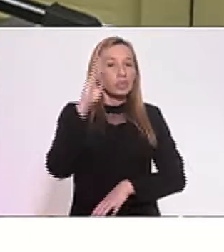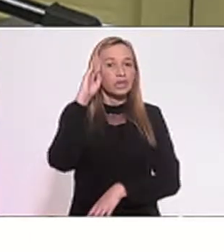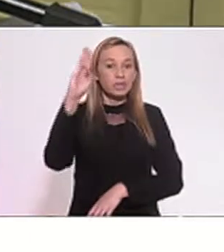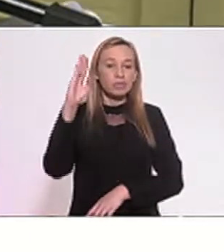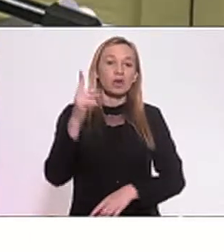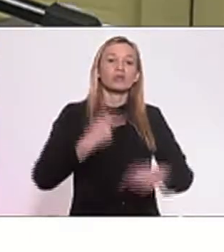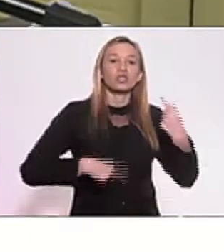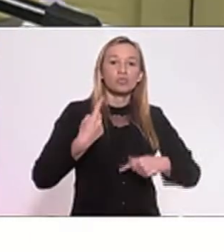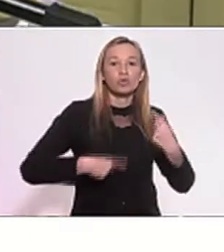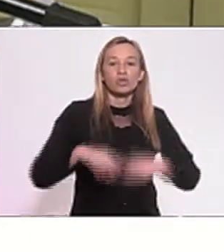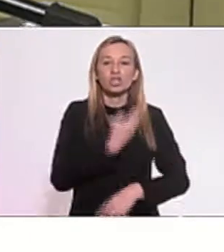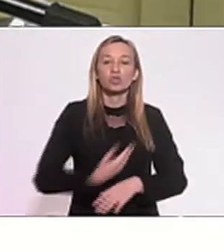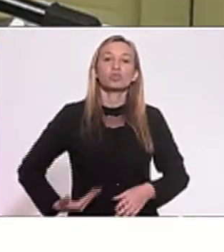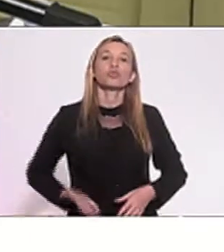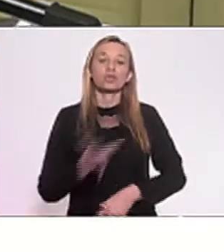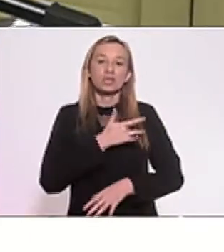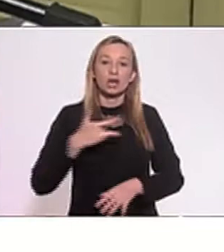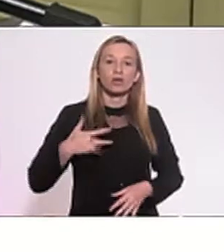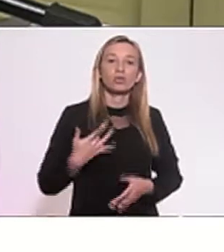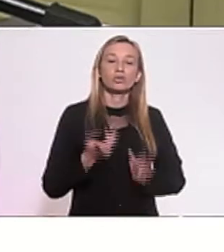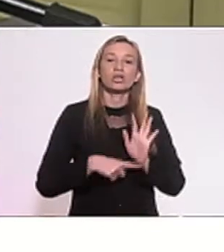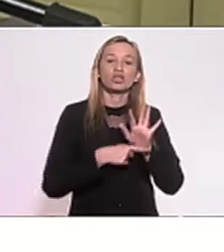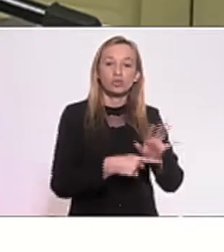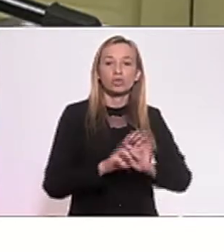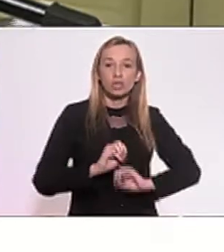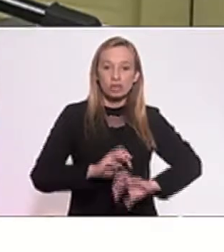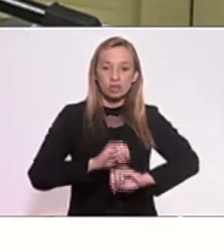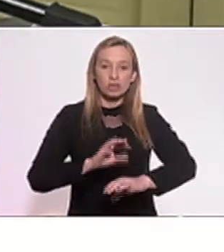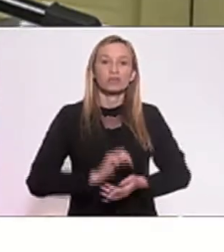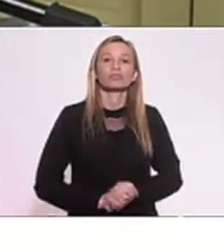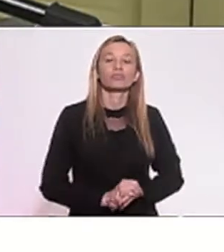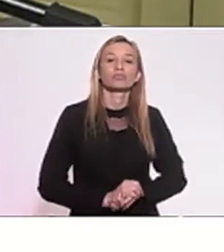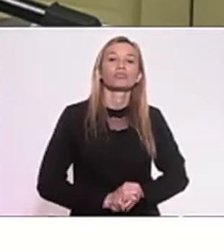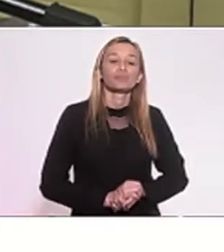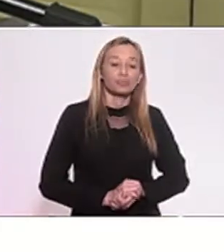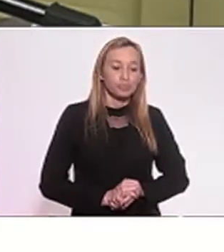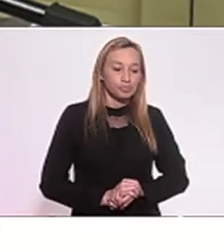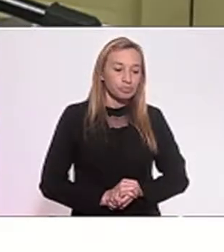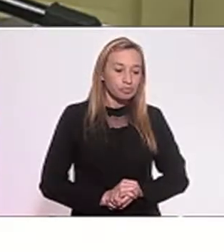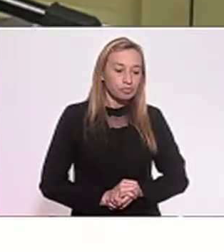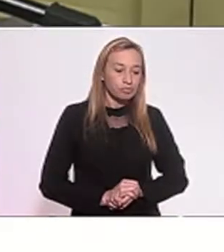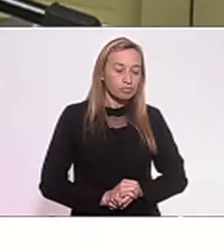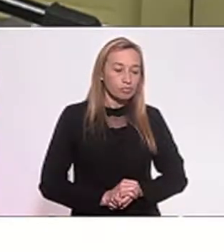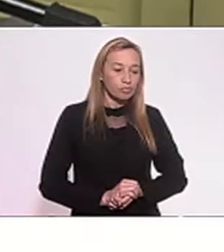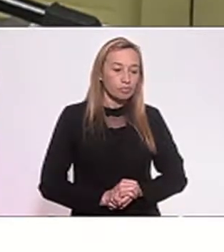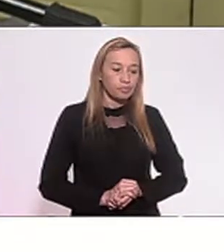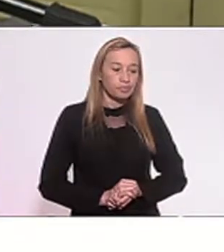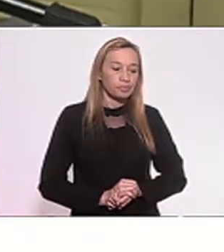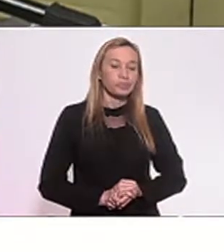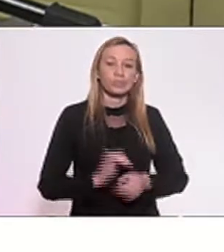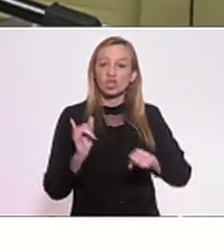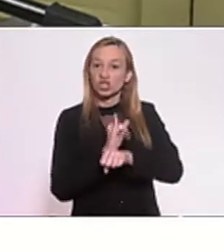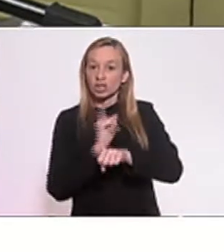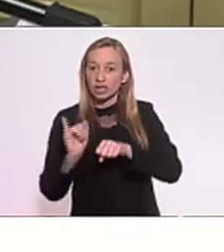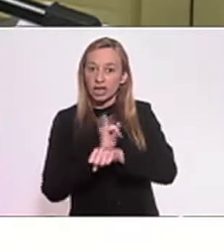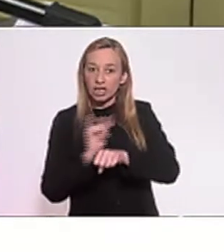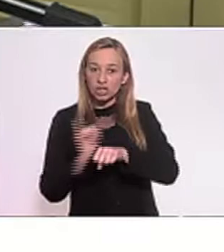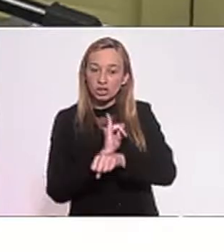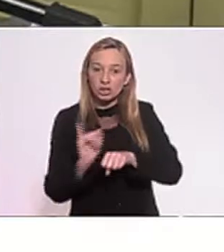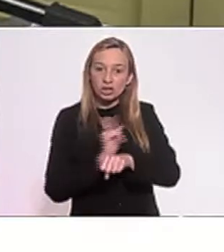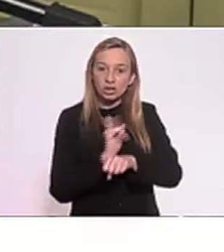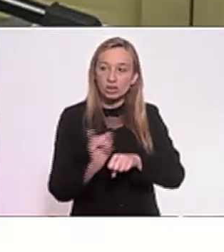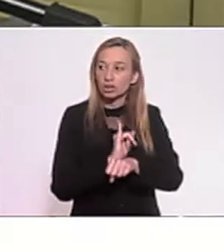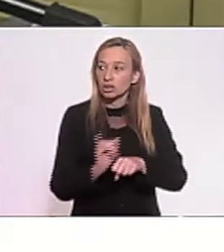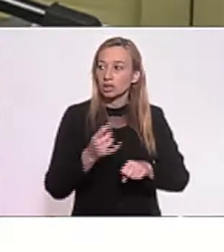nas políticas públicas de saúde, assistência e educação. Recomenda-se viabilizar a consolidação das estratégias para que não